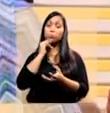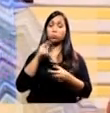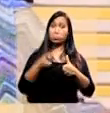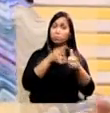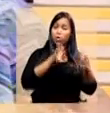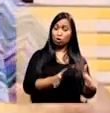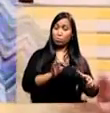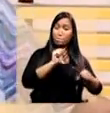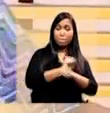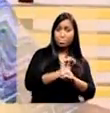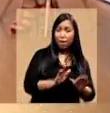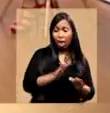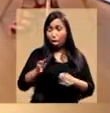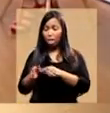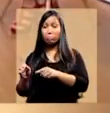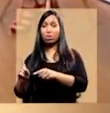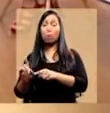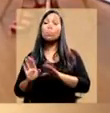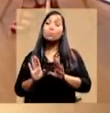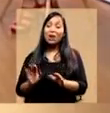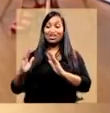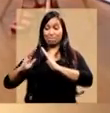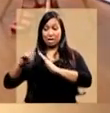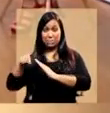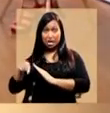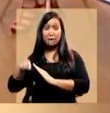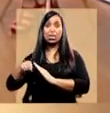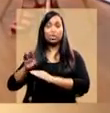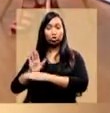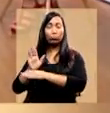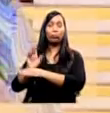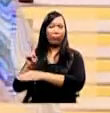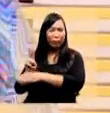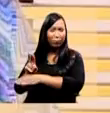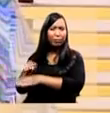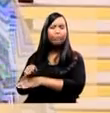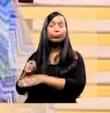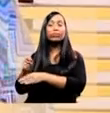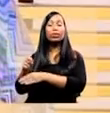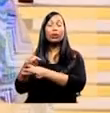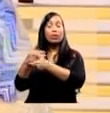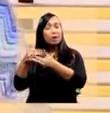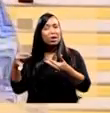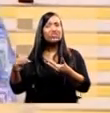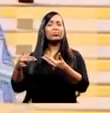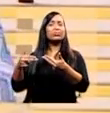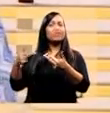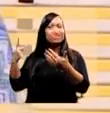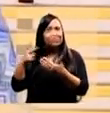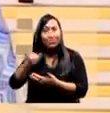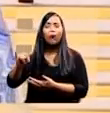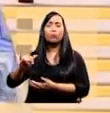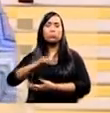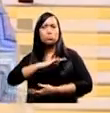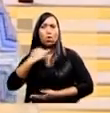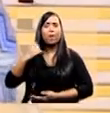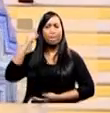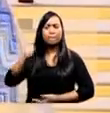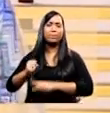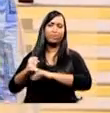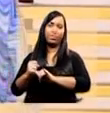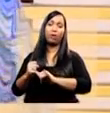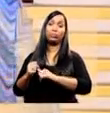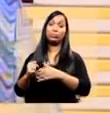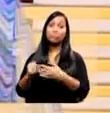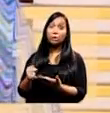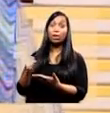na prevenção, enfim, né? Mas a casa-abrigo é para casos realmente de risco de morte iminente,